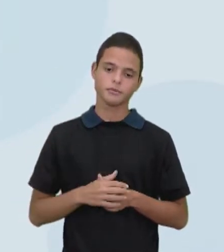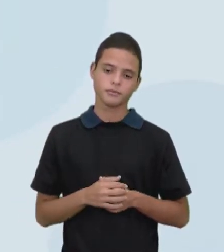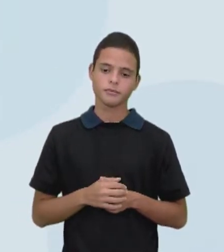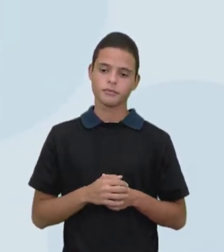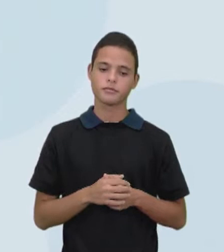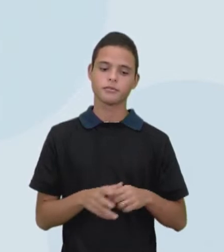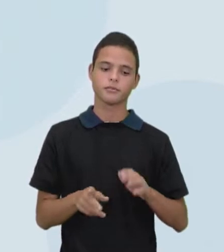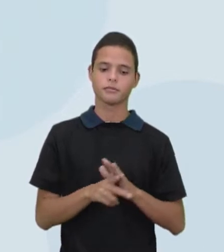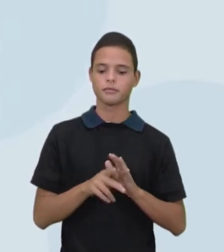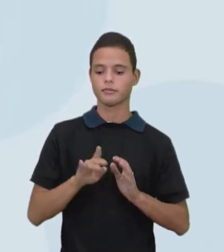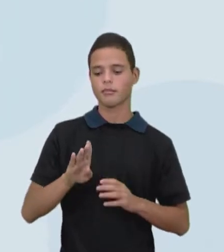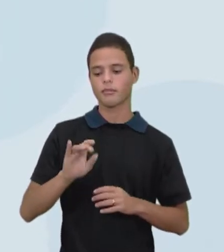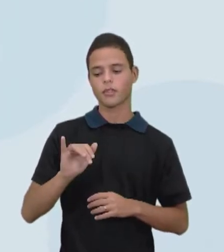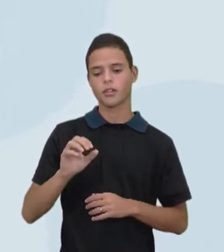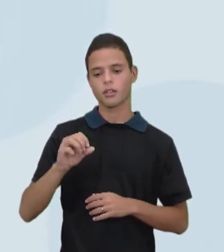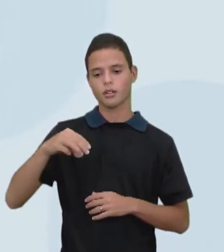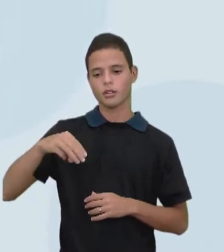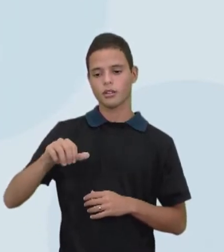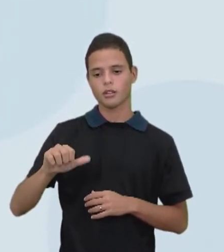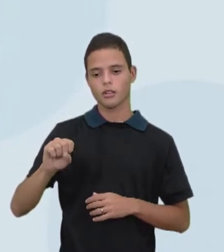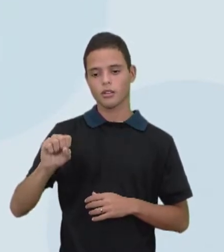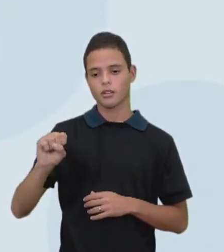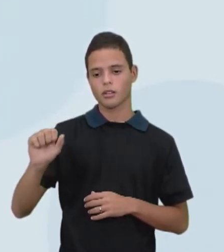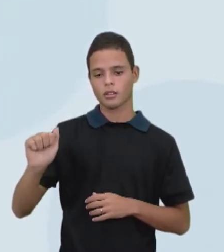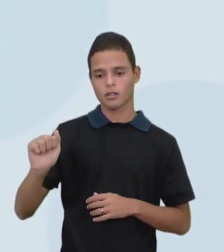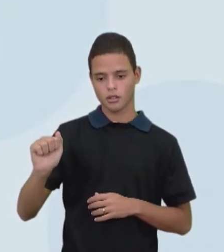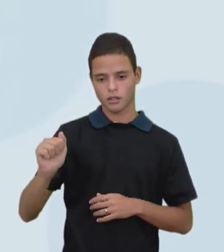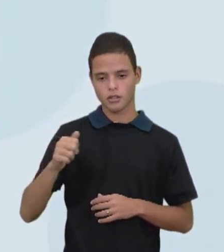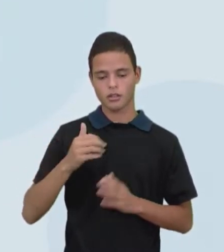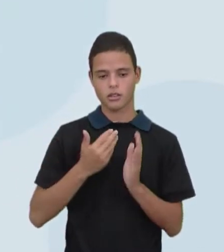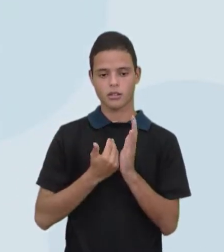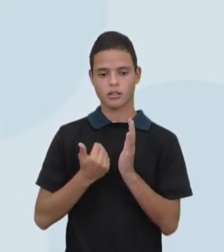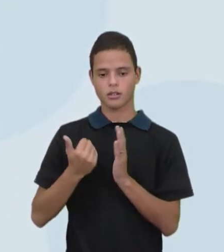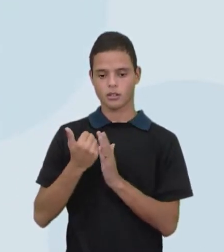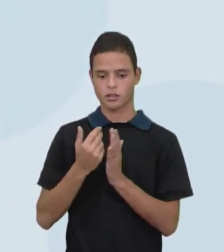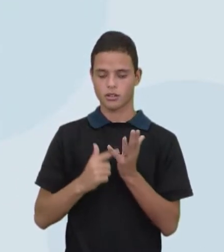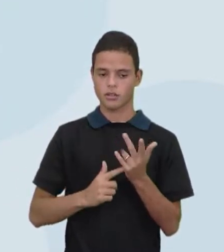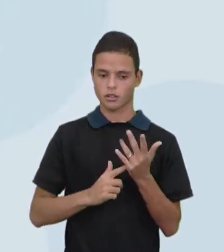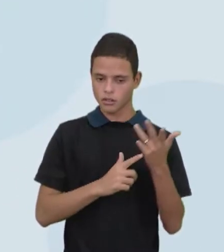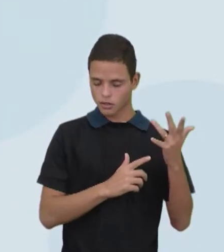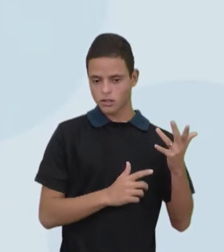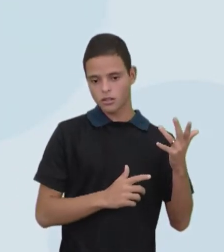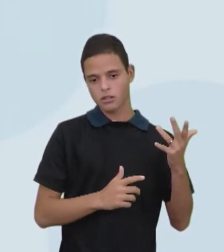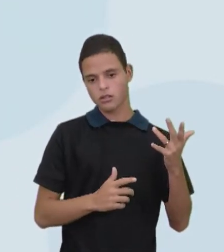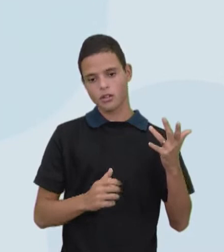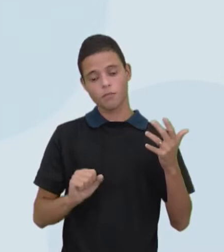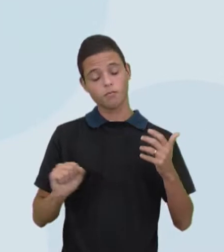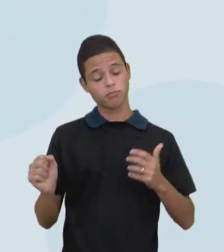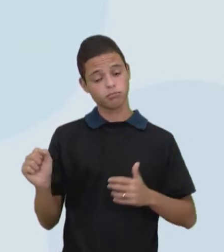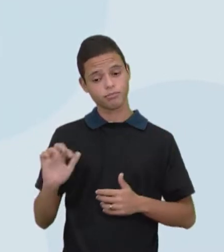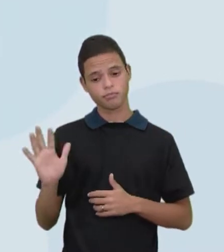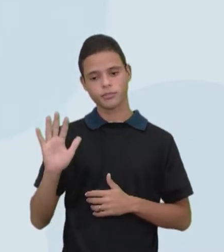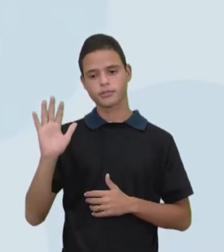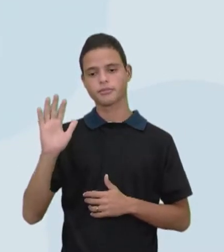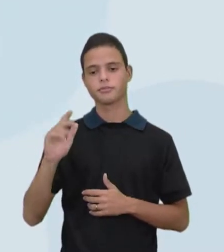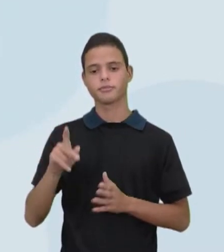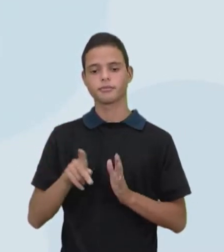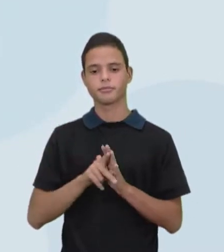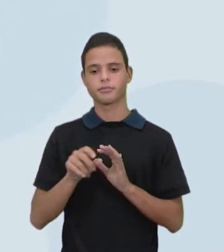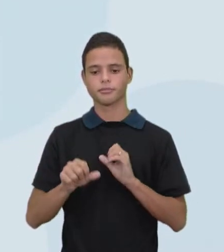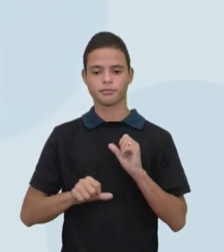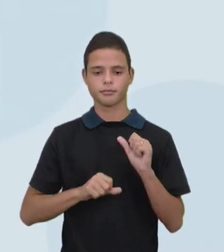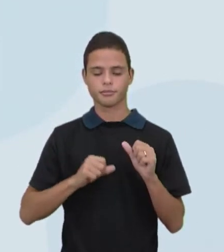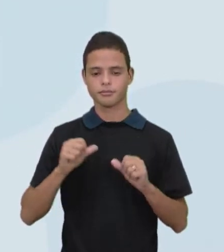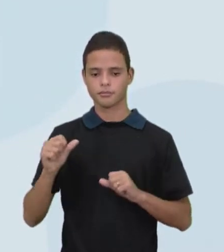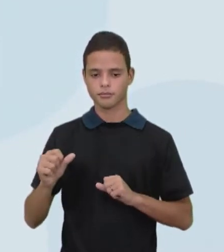da biomassa, tem tecnologias mais avançadas, portanto ficam mais caras, né? De conversão dessa matéria orgânica,